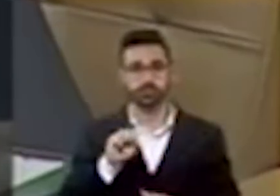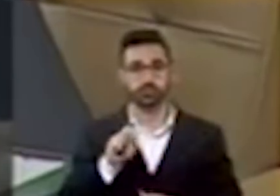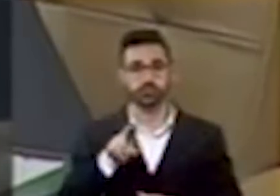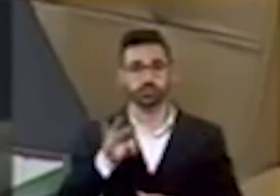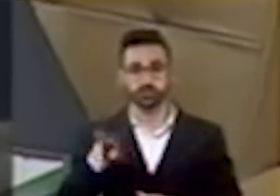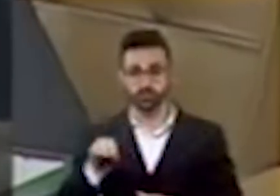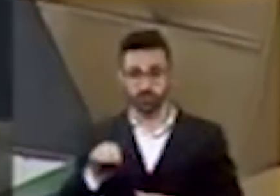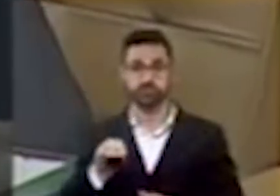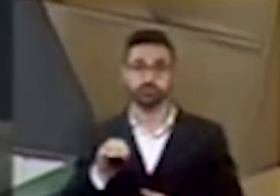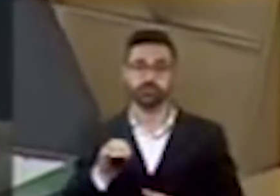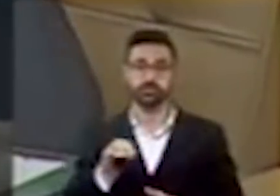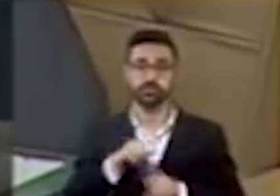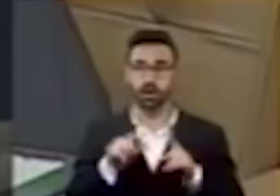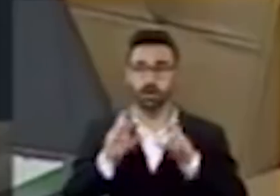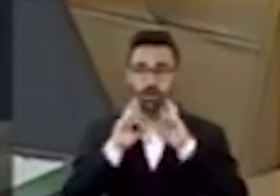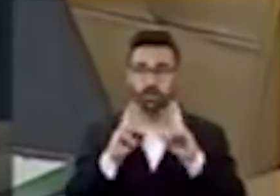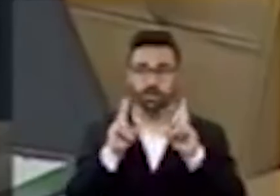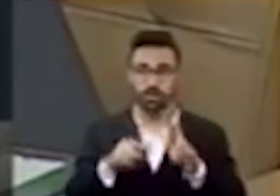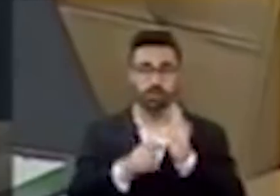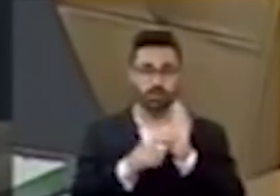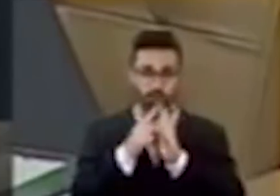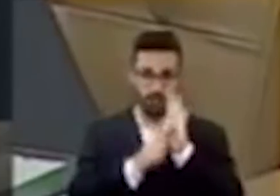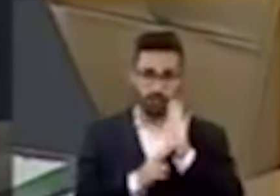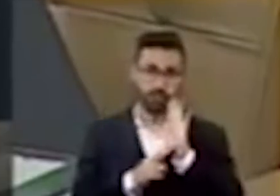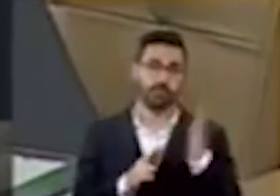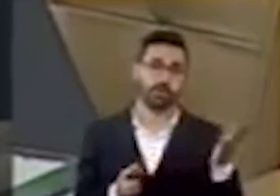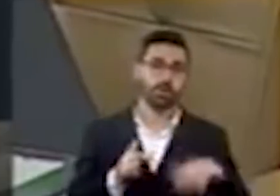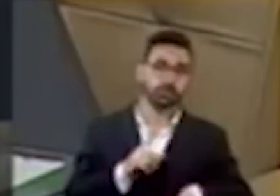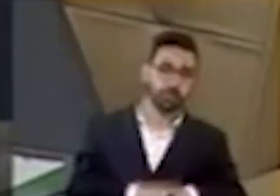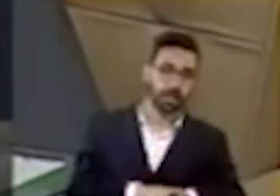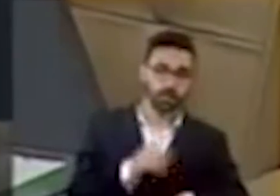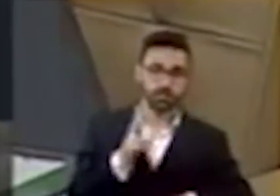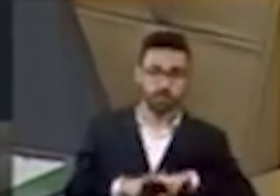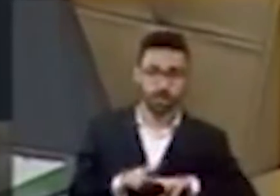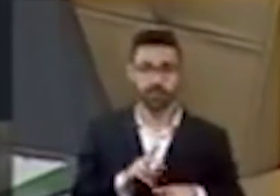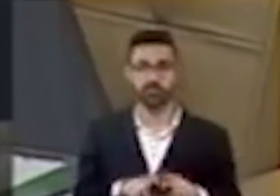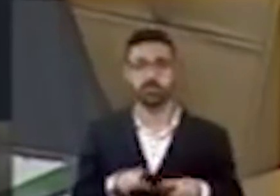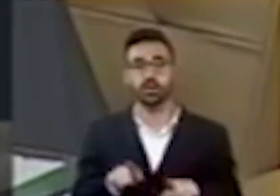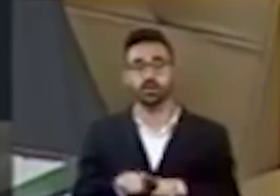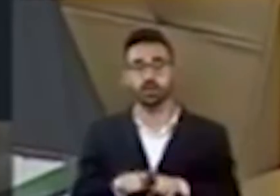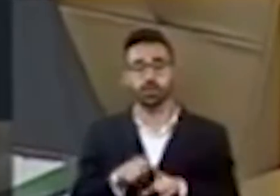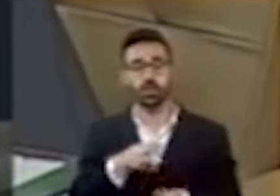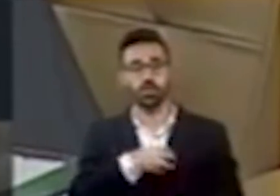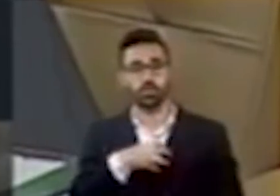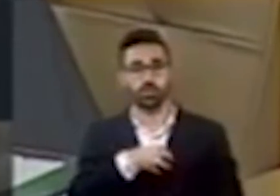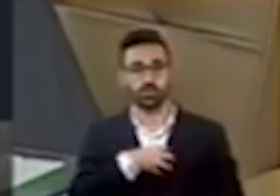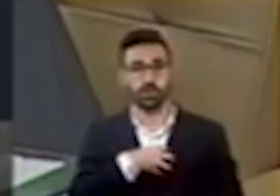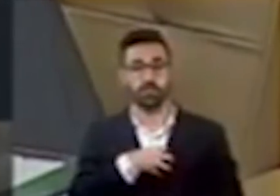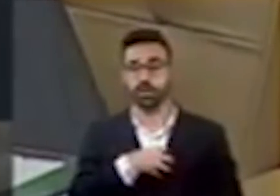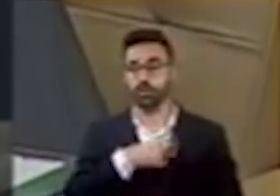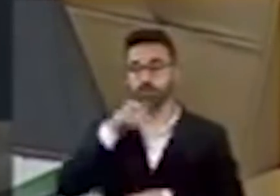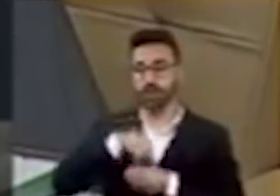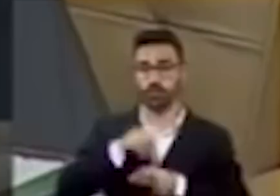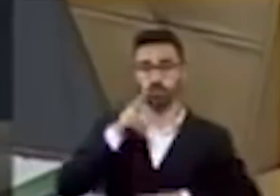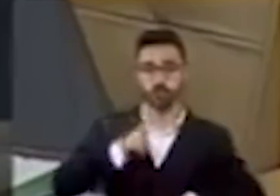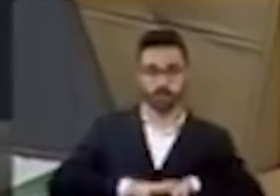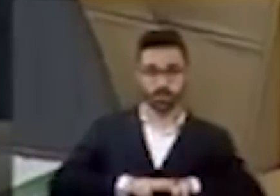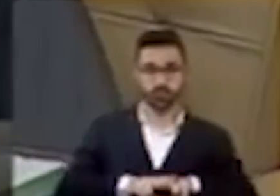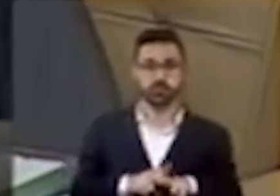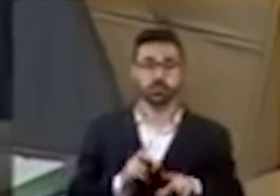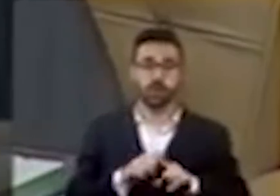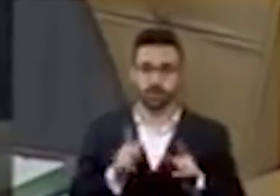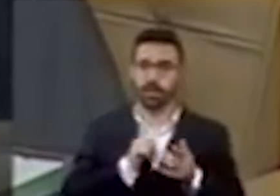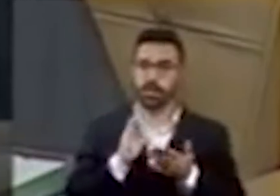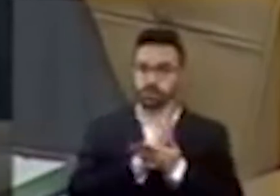norma presidencial, como, por exemplo, o tempo de cumprimento da pena e o comportamento carcerário, salvo os crimes